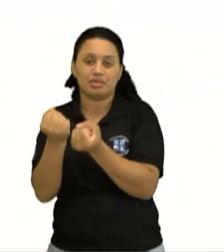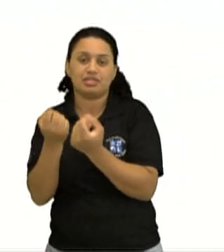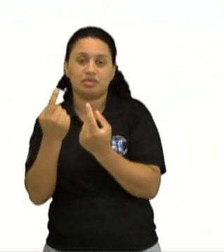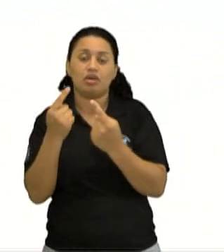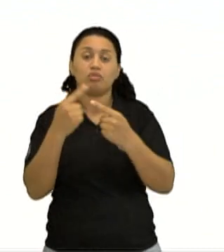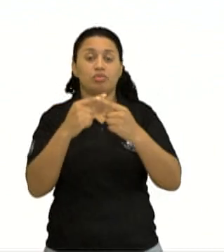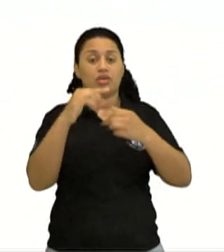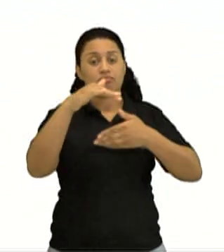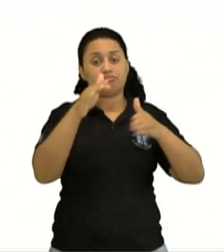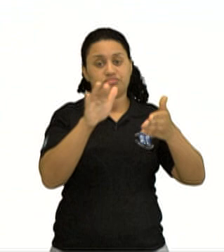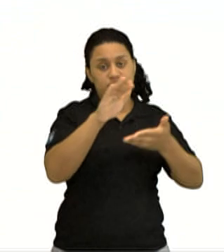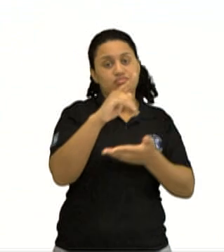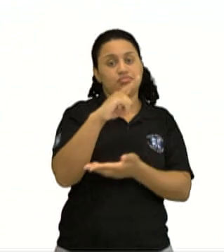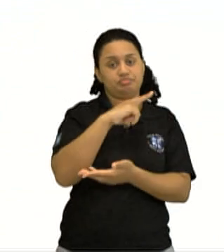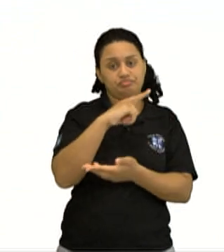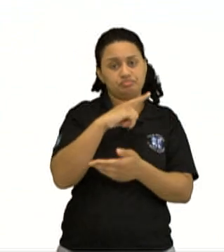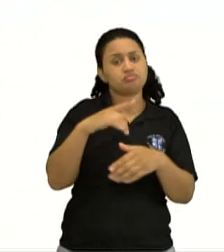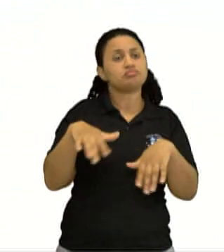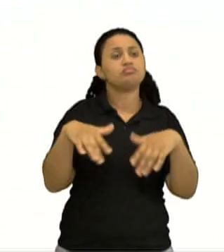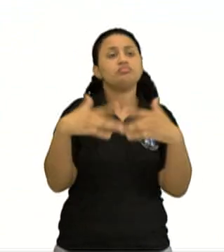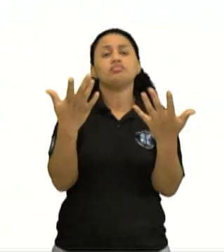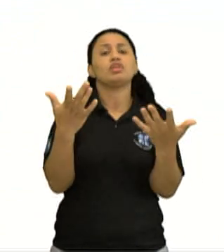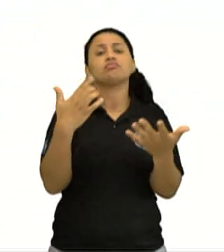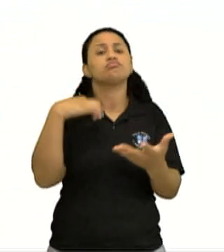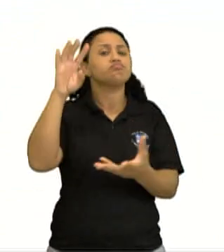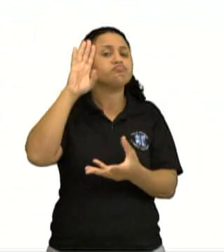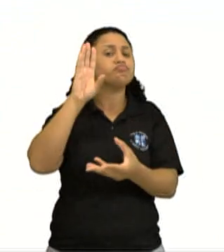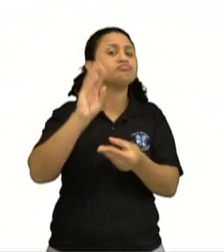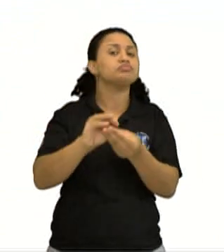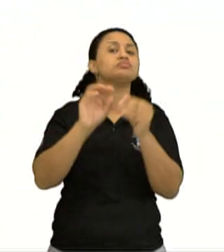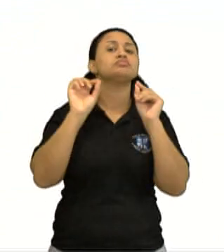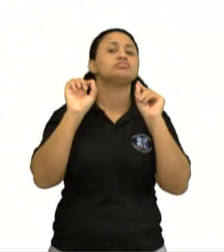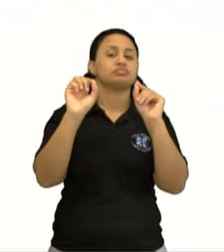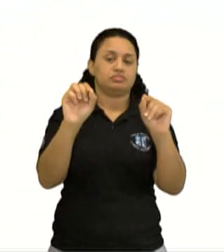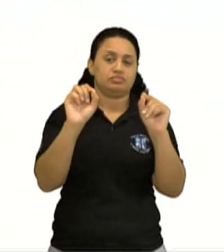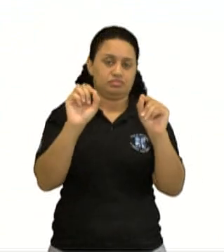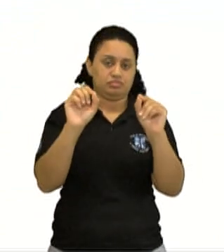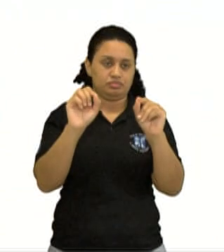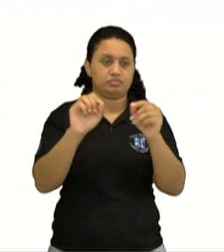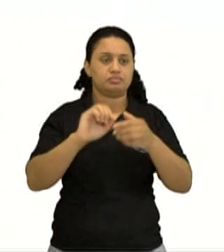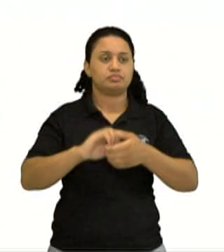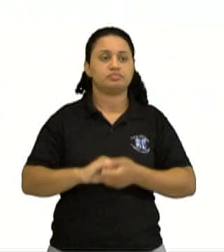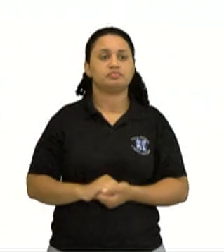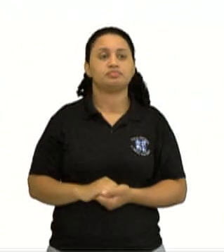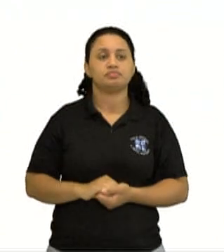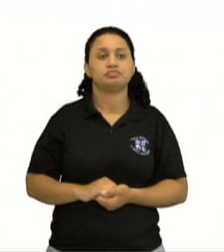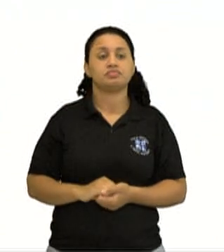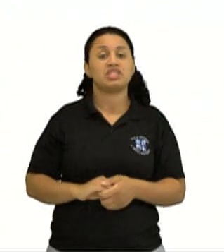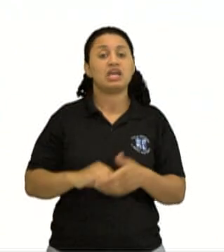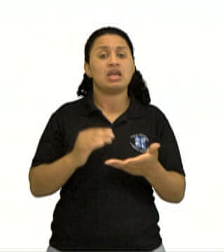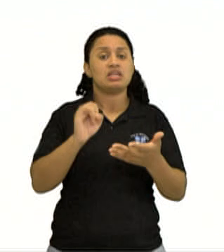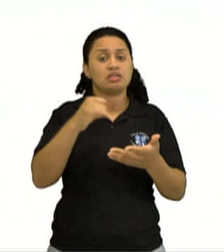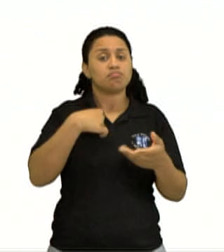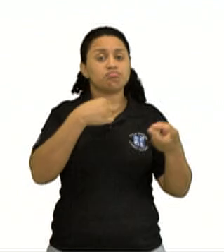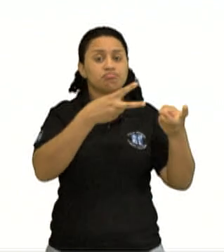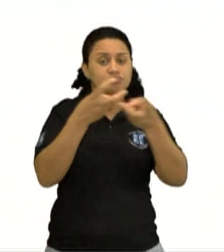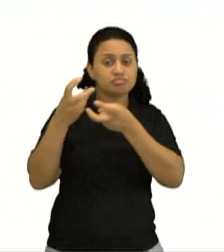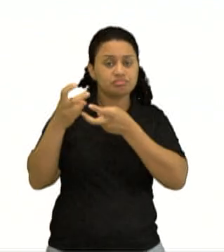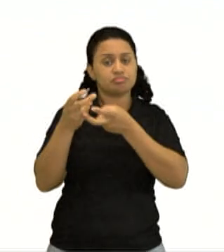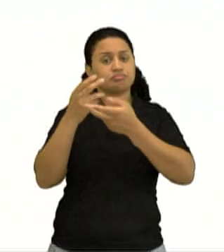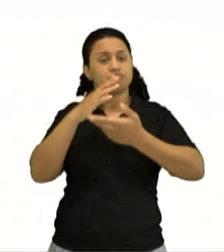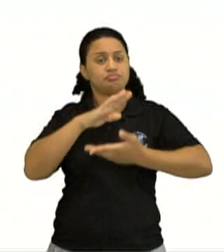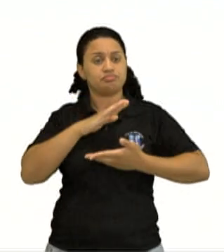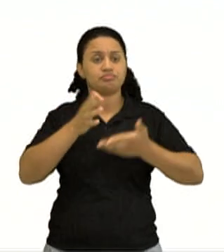carga envolvida. Então, qual é a conclusão que nós tiramos em cima disso? Vamos lá. Observando as situações em